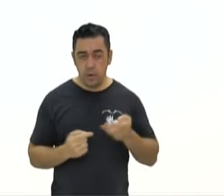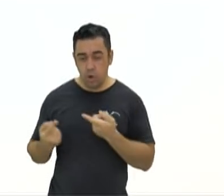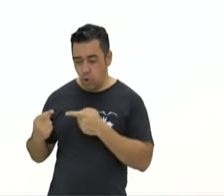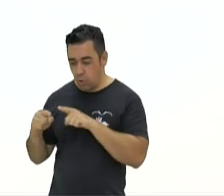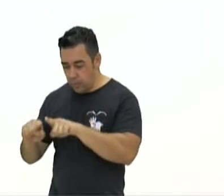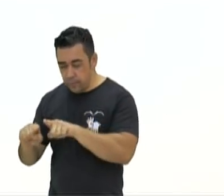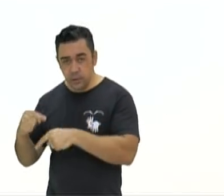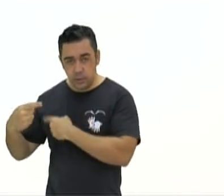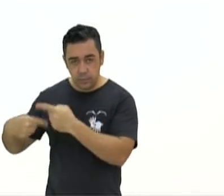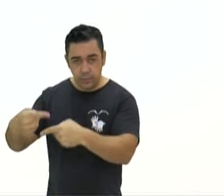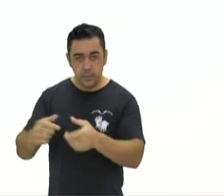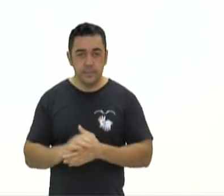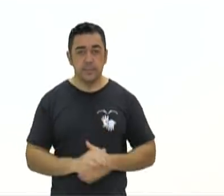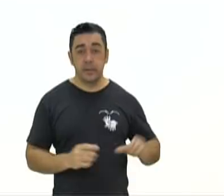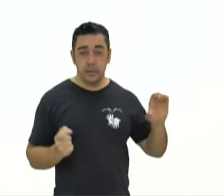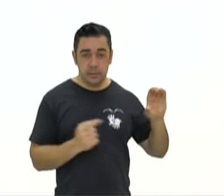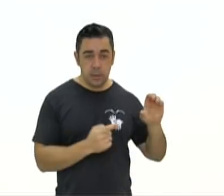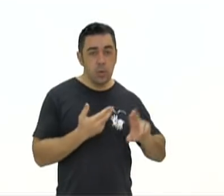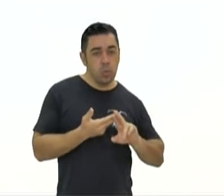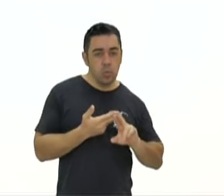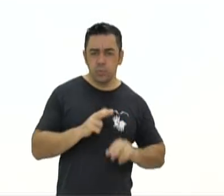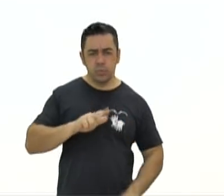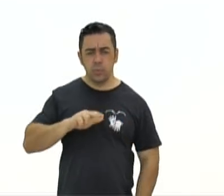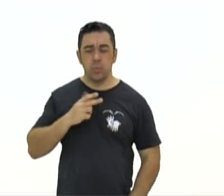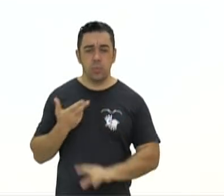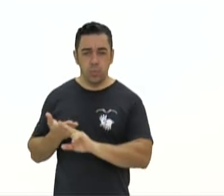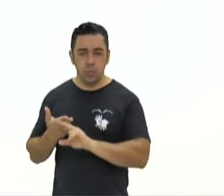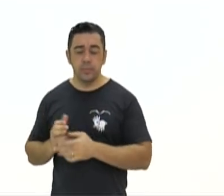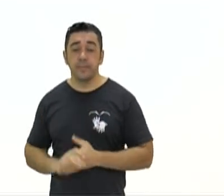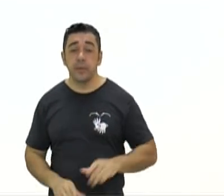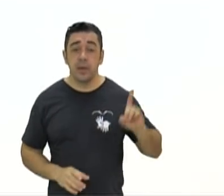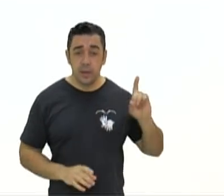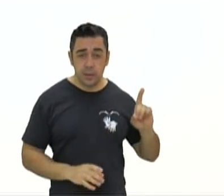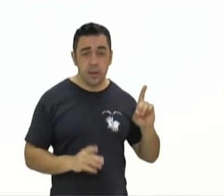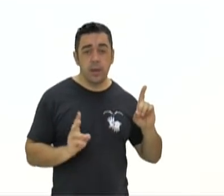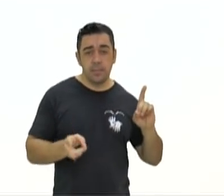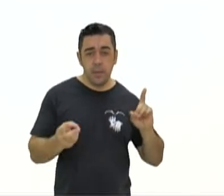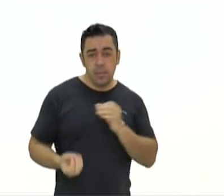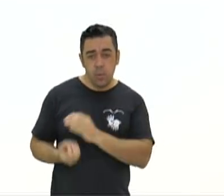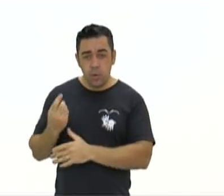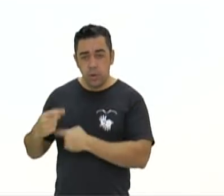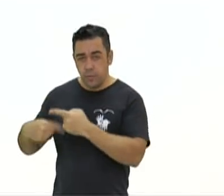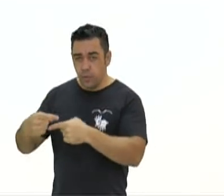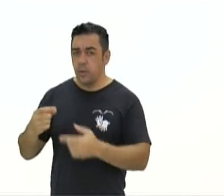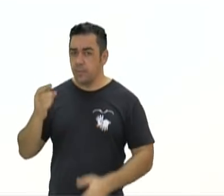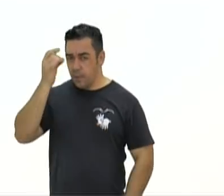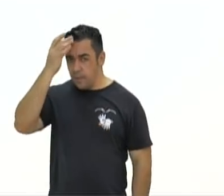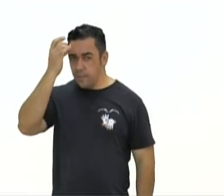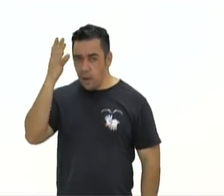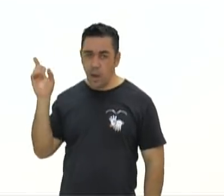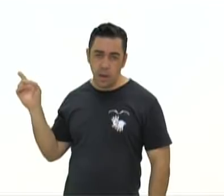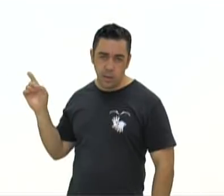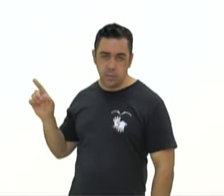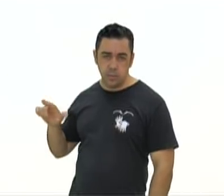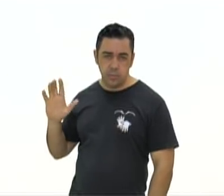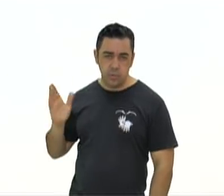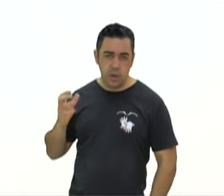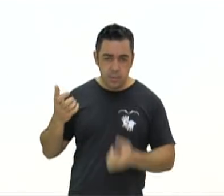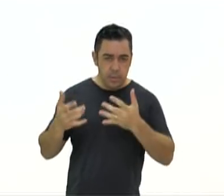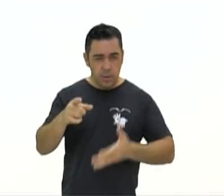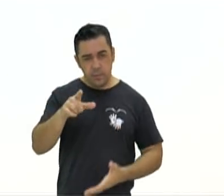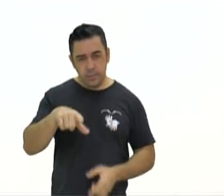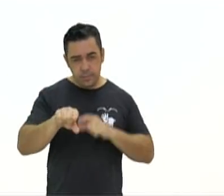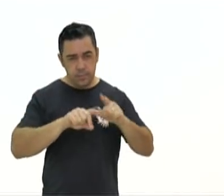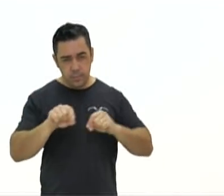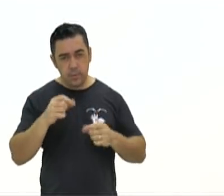evolutiva. Letra C, uso e desuso. Ou letra D, mesma origem evolutiva. Esse aqui está mais fácil porque eu já expliquei no outro, você já pode pegar